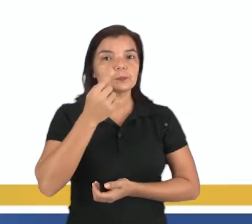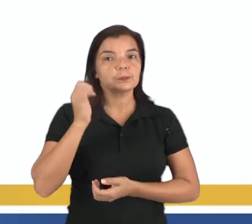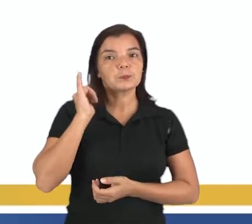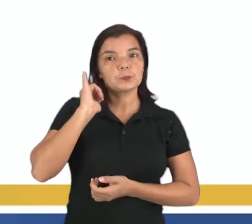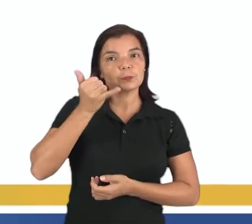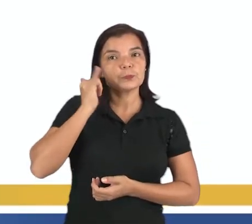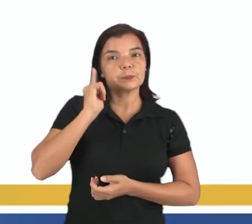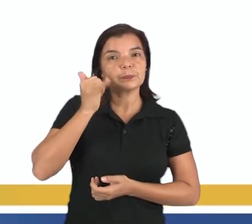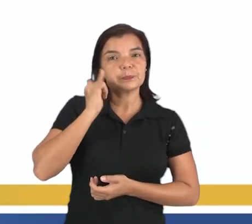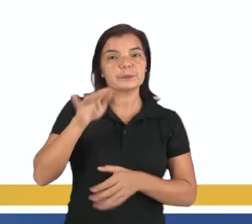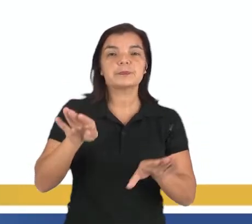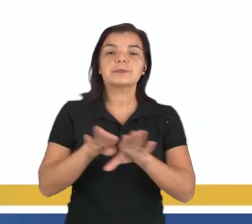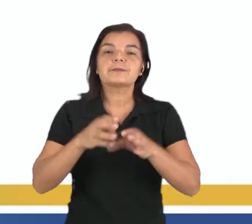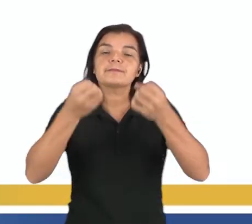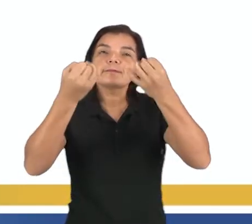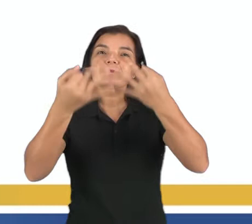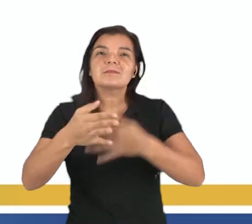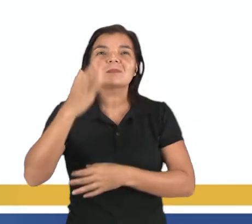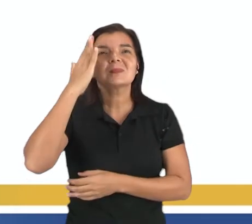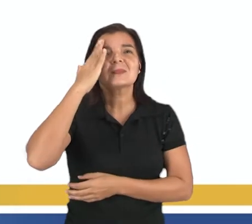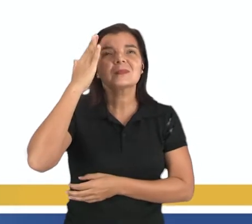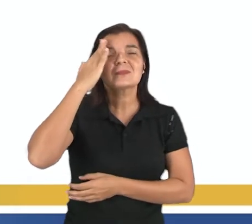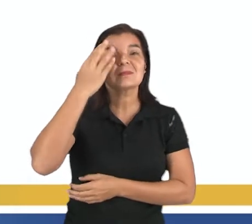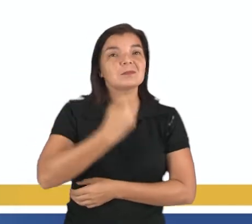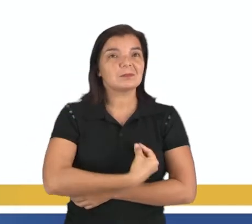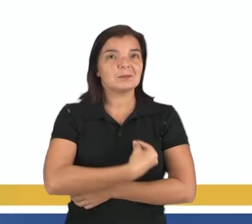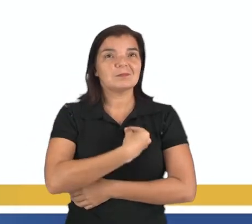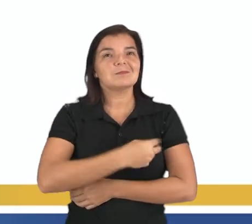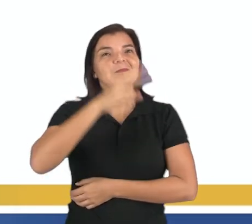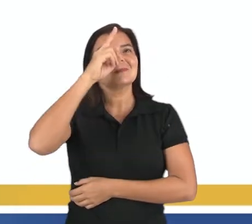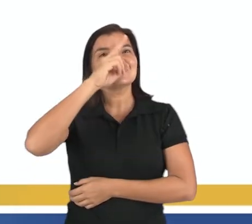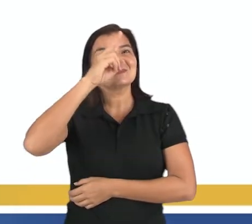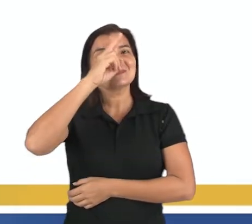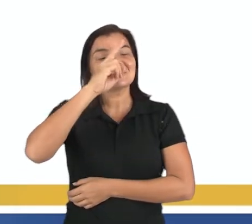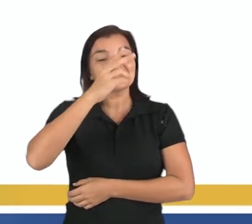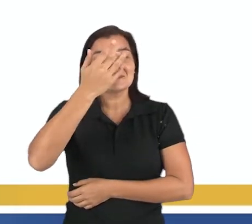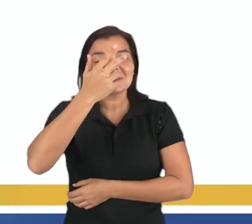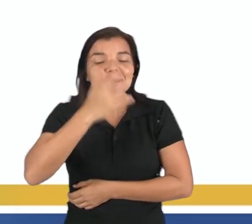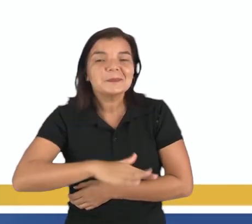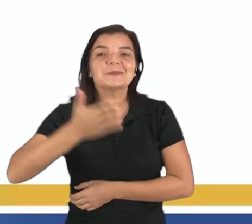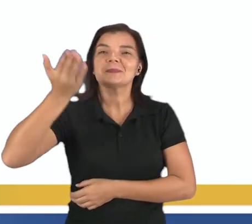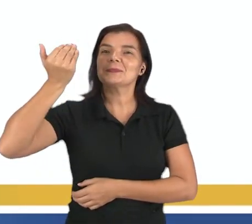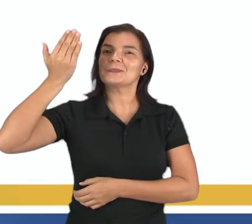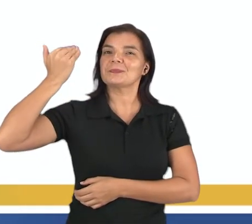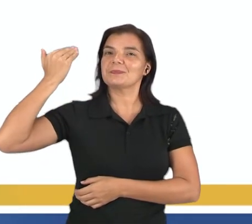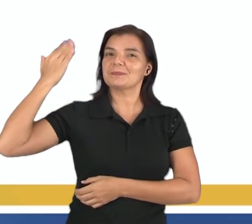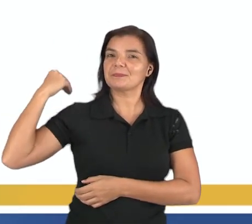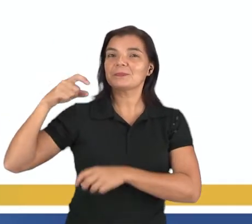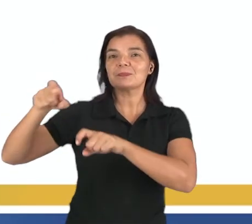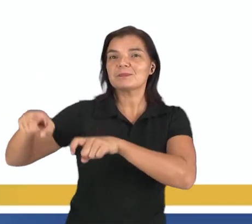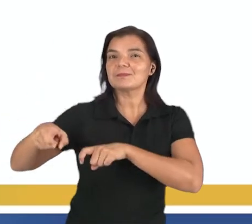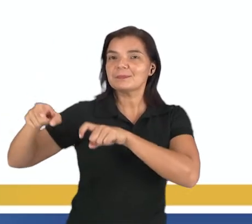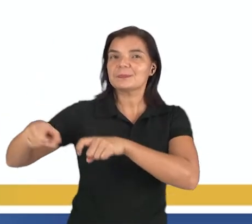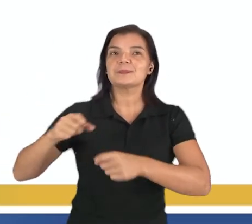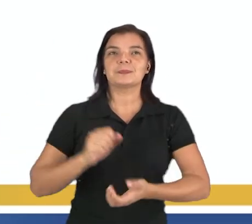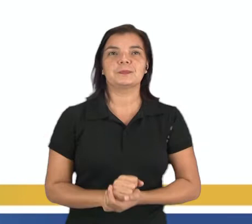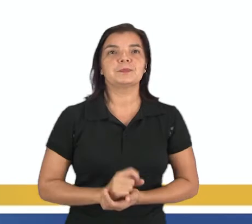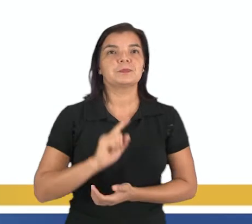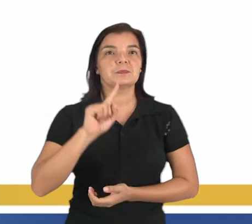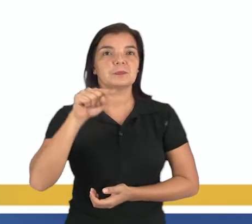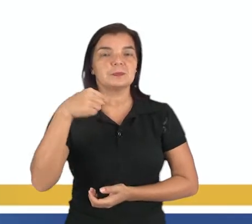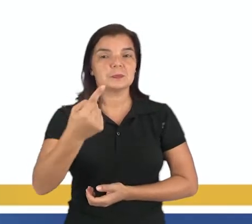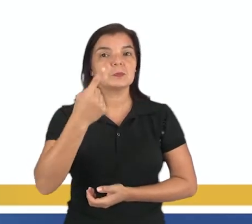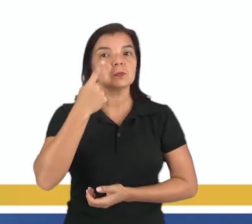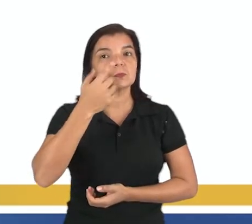que a narradora dá a entender que está no presente, lembrando de sua infância no interior.